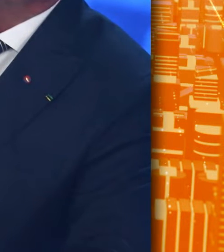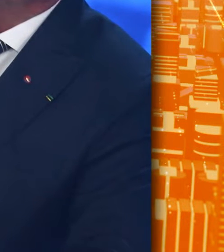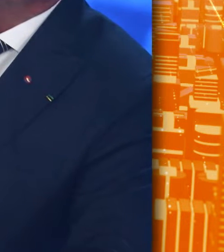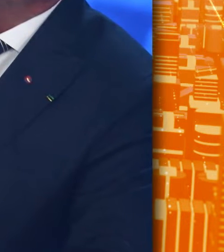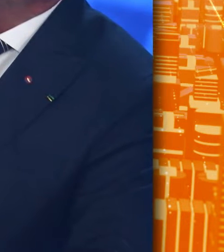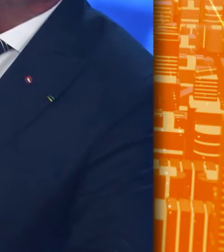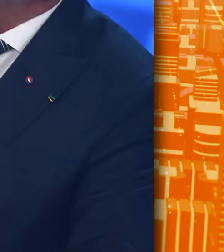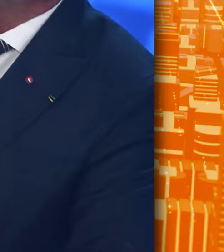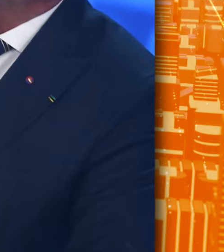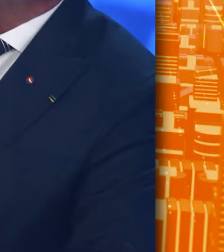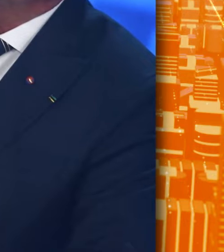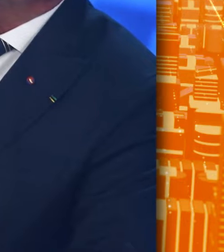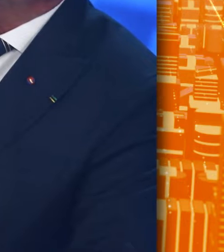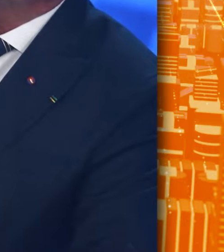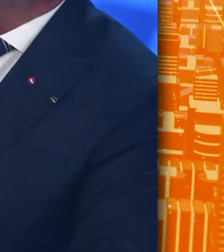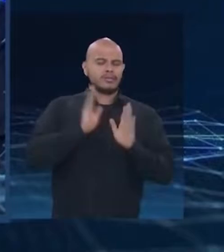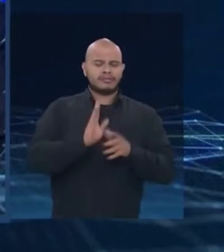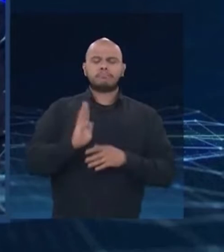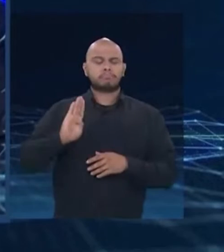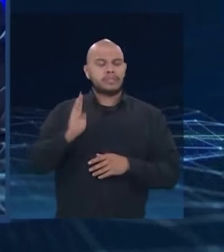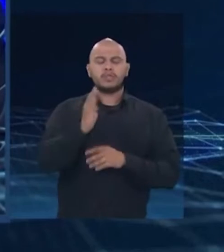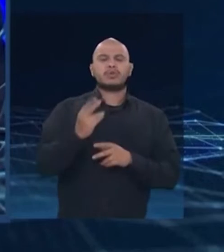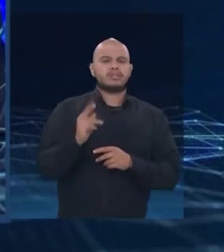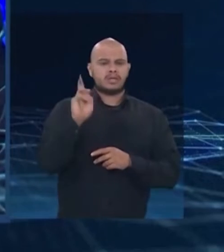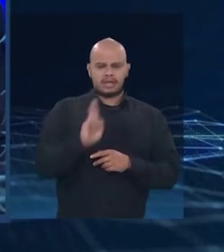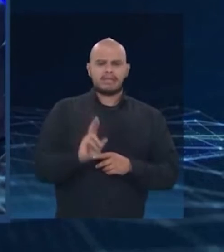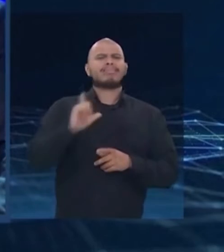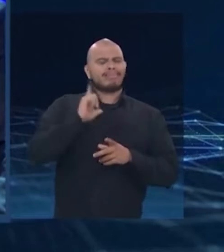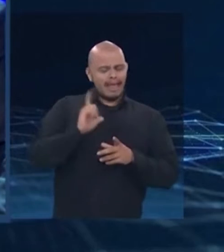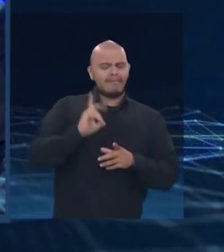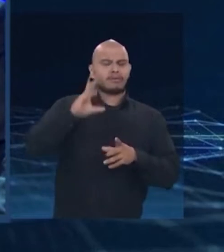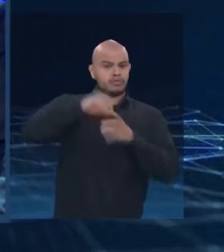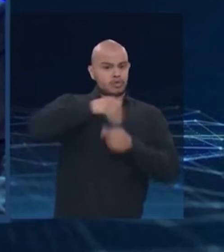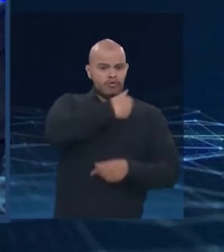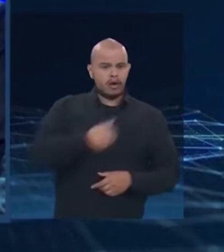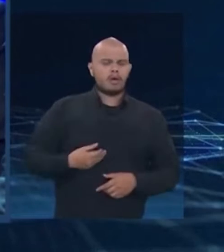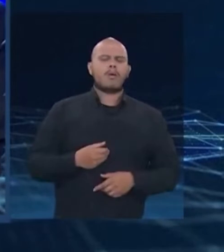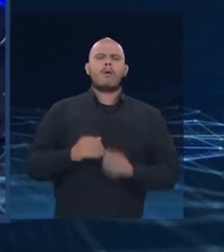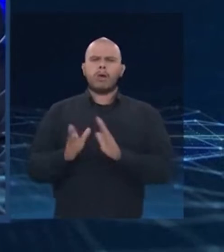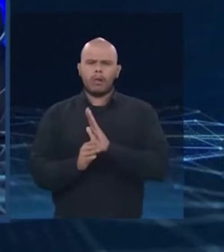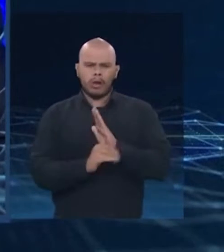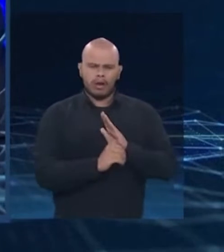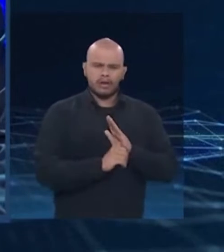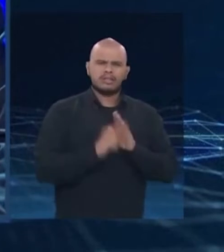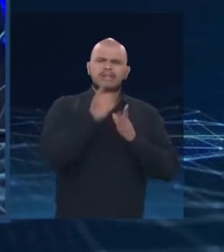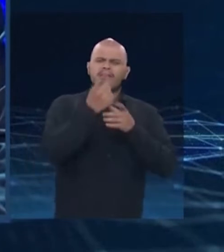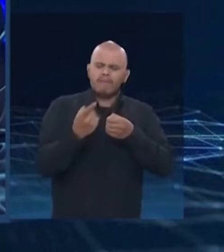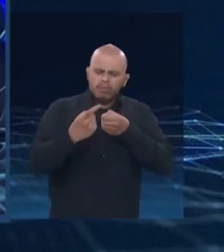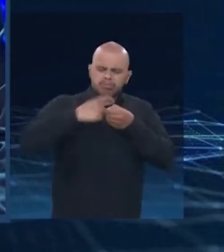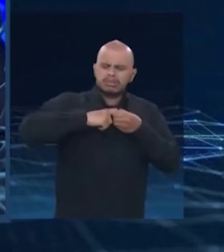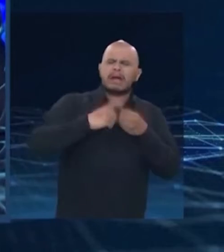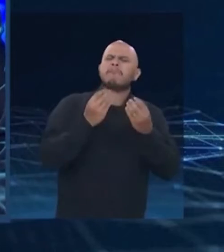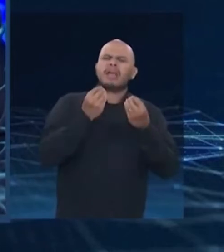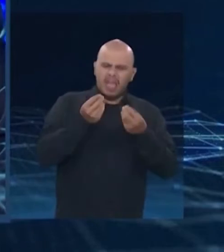Silva sobre a corrupção na Petrobras. Corrupção houve. Ô, presidente Lula, o senhor quer voltar ao poder para quê? Para continuar